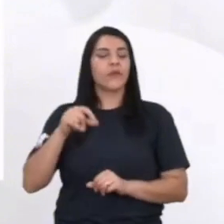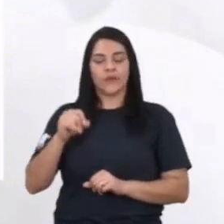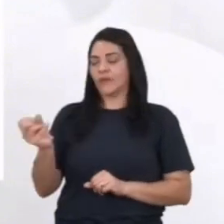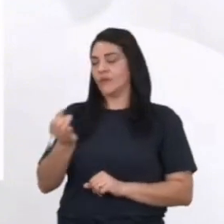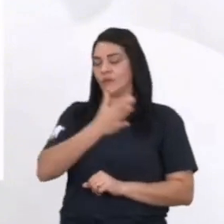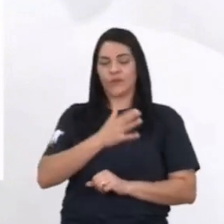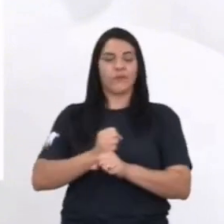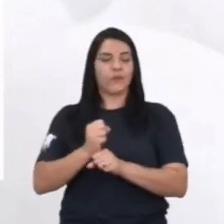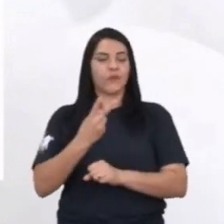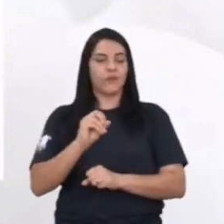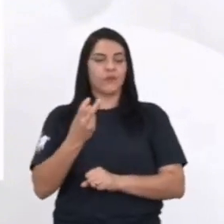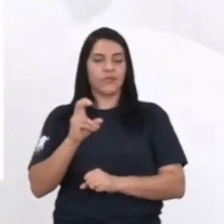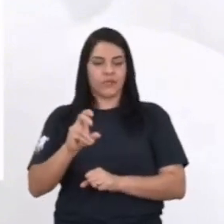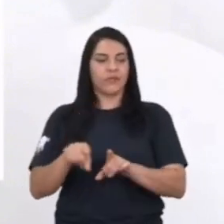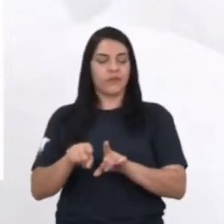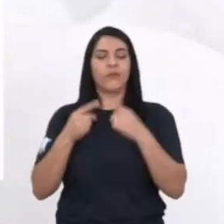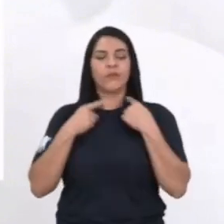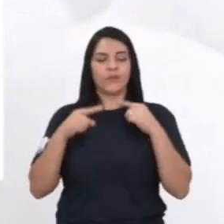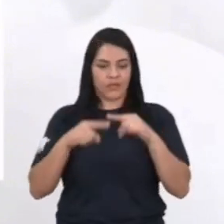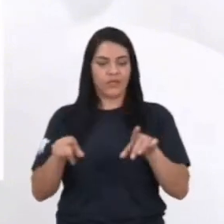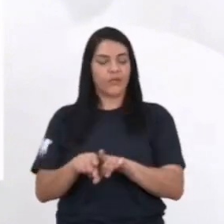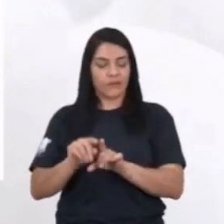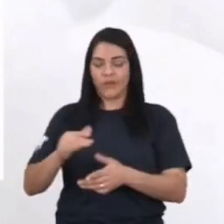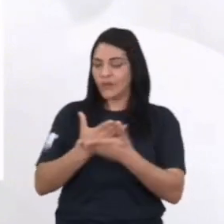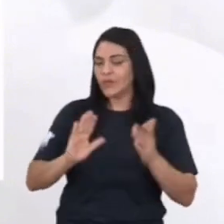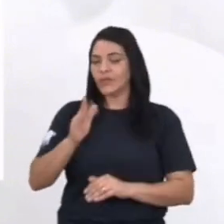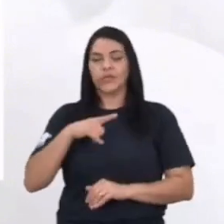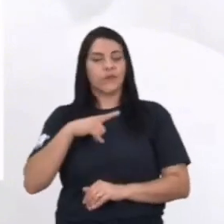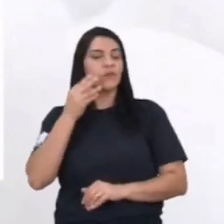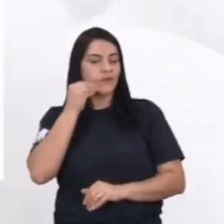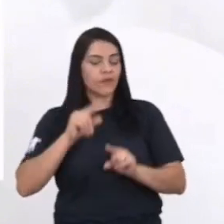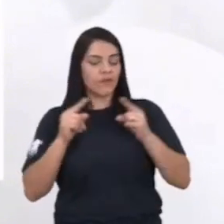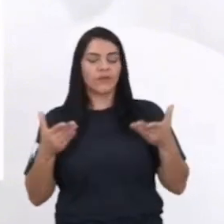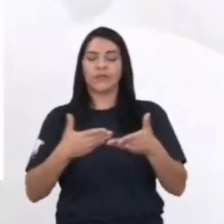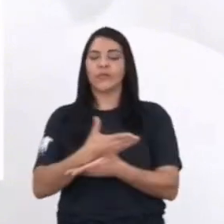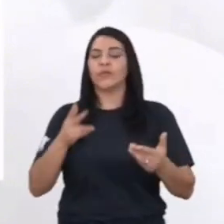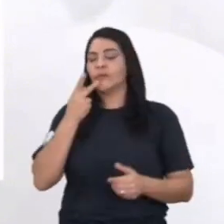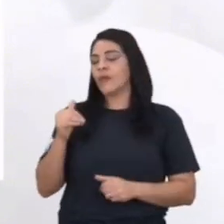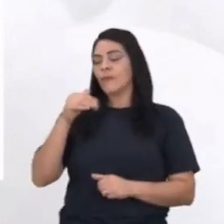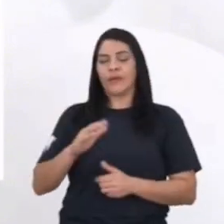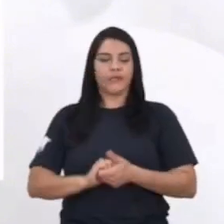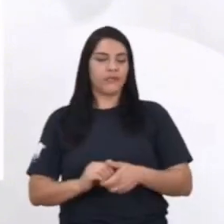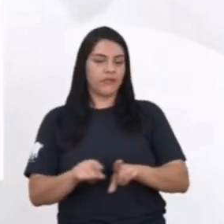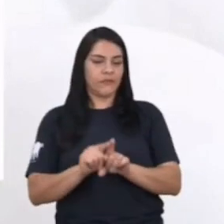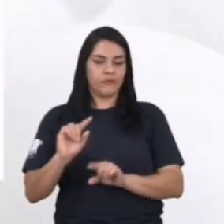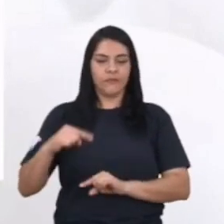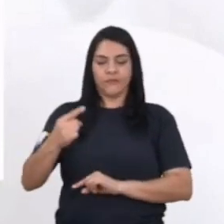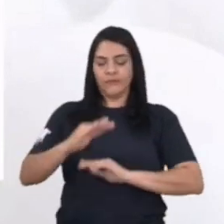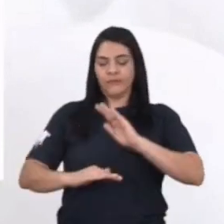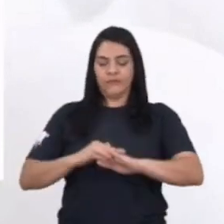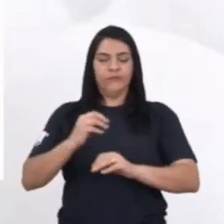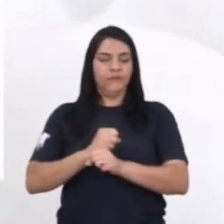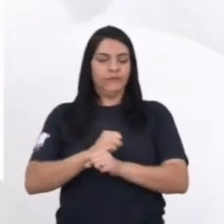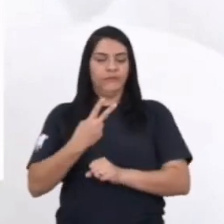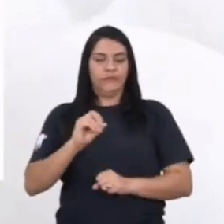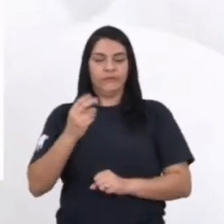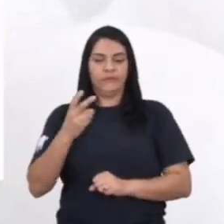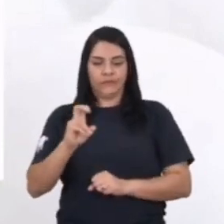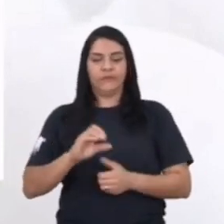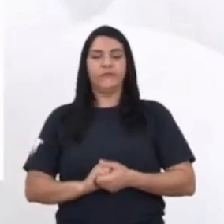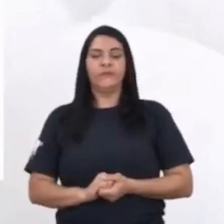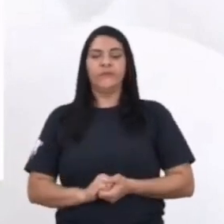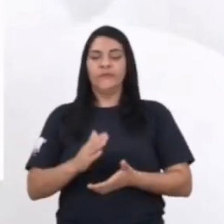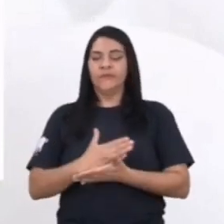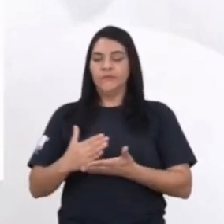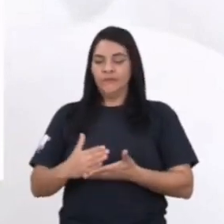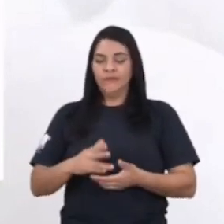inovador para este ano, sobre as discursivas, que nós já tivemos uma experiência, mas hoje nós vamos falar um pouquinho mais sobre elas, e os próximos passos para 2025, tá? Então,